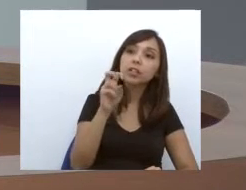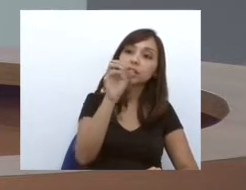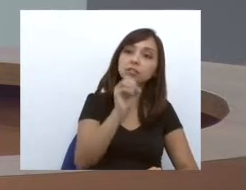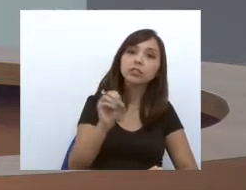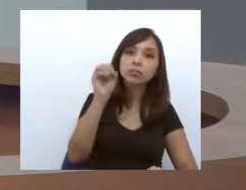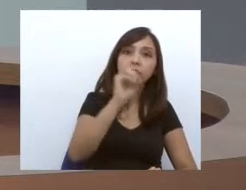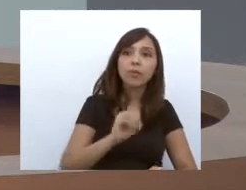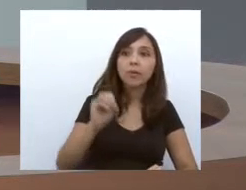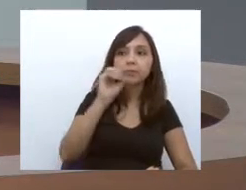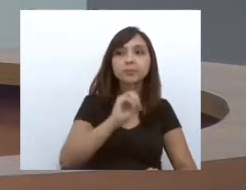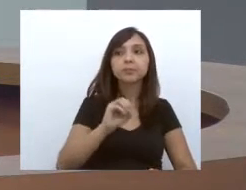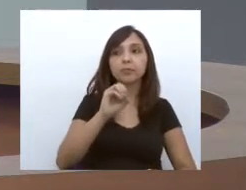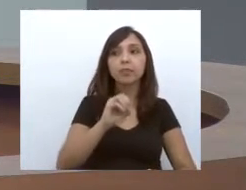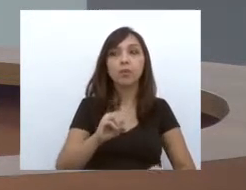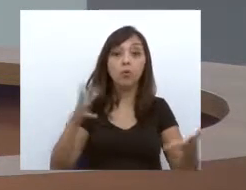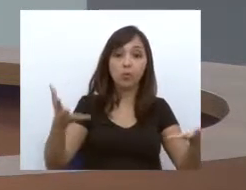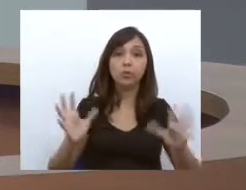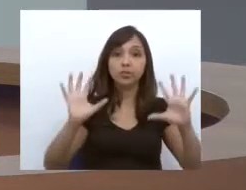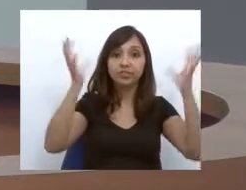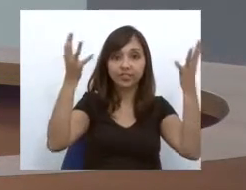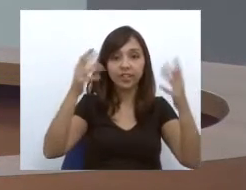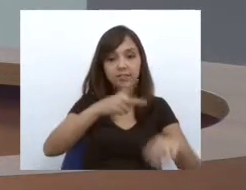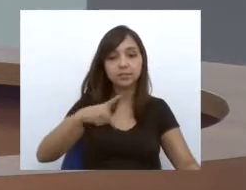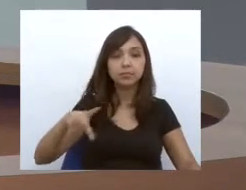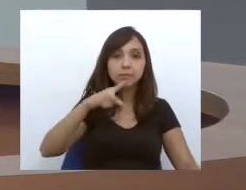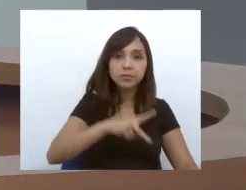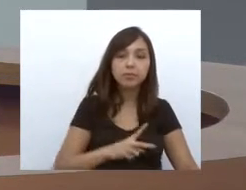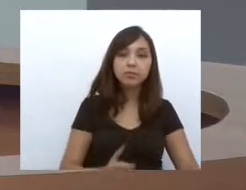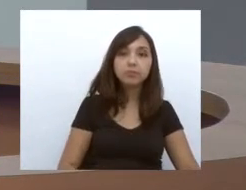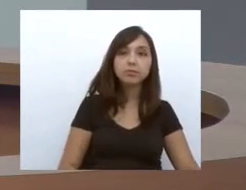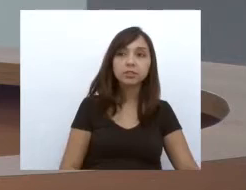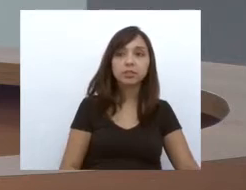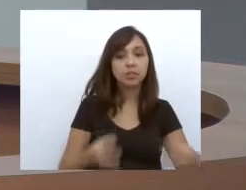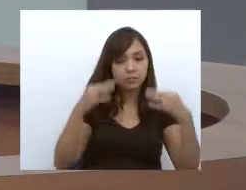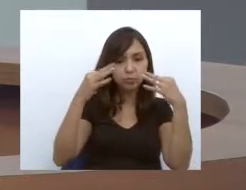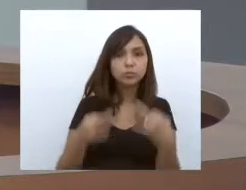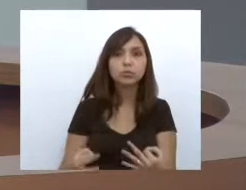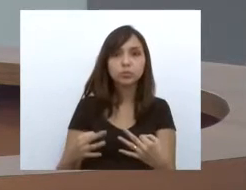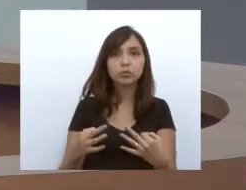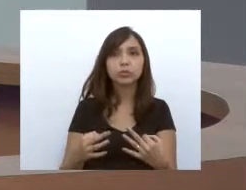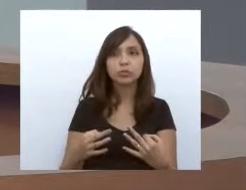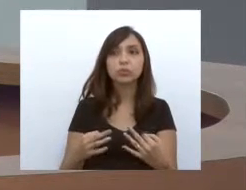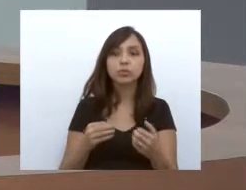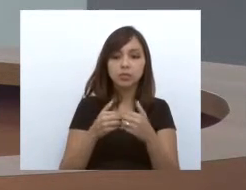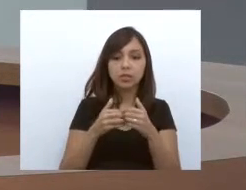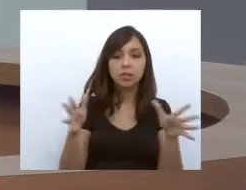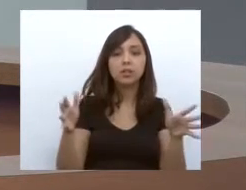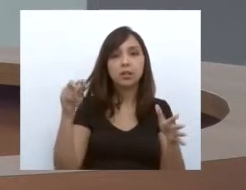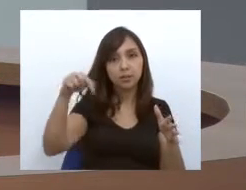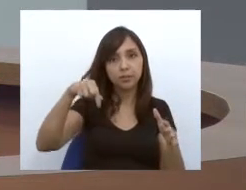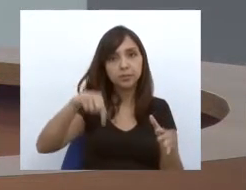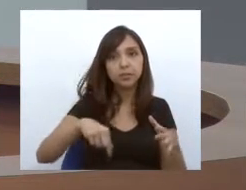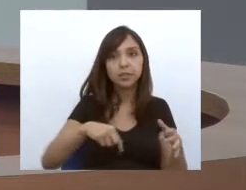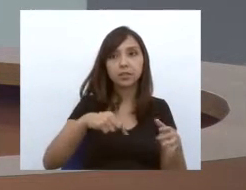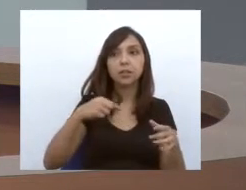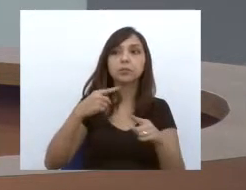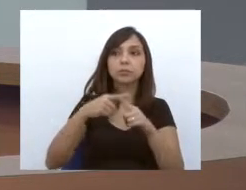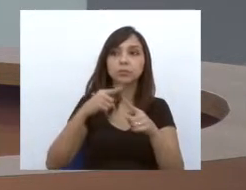outubro, que se comemora o Dia dos Professores. É justo que se abra esse precedente,